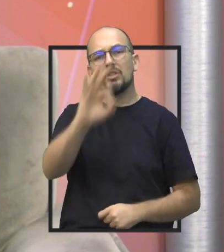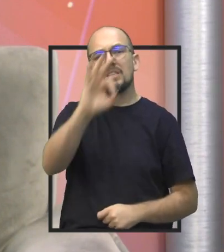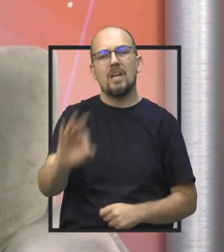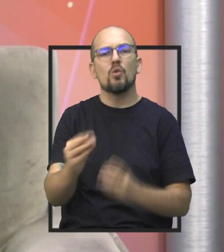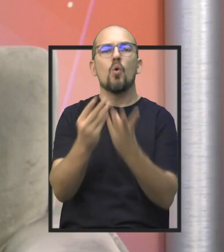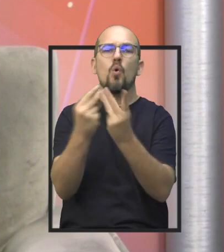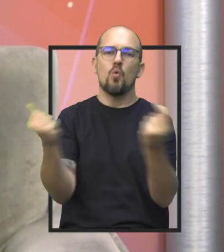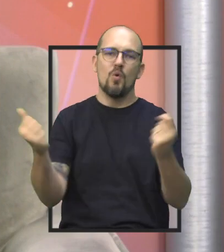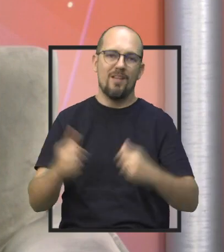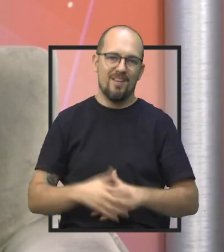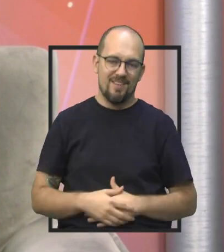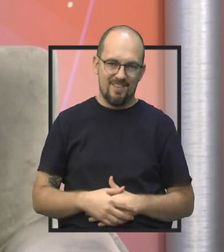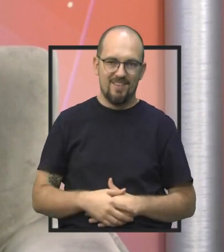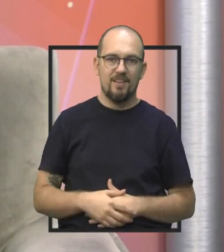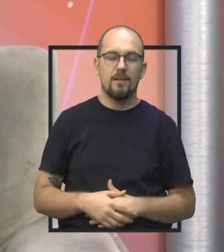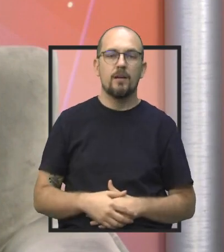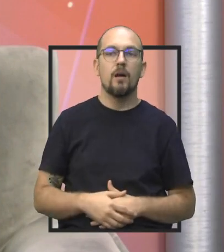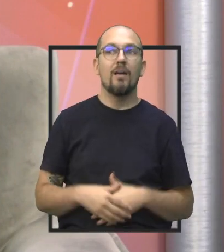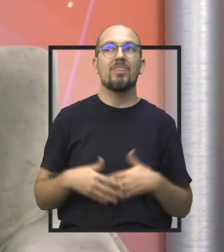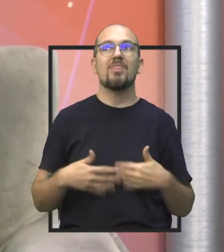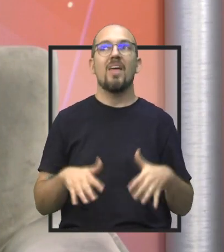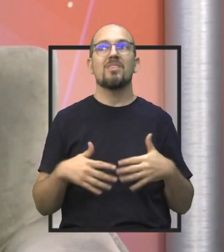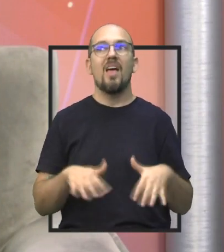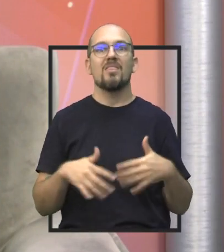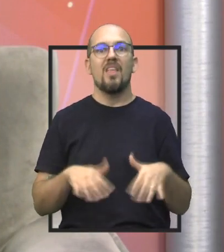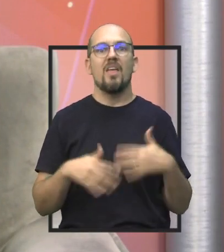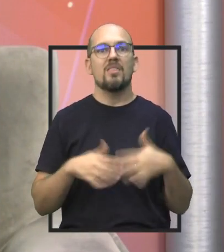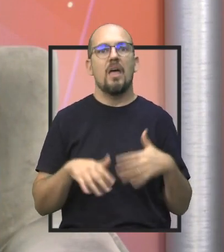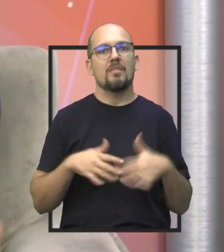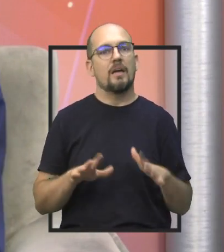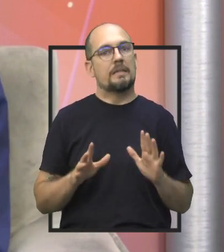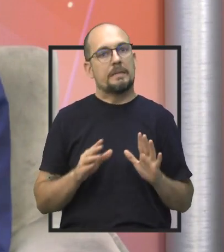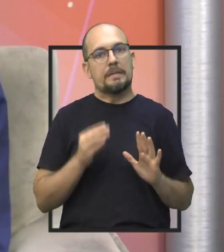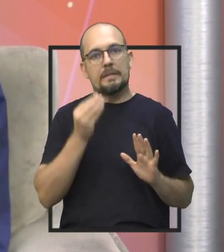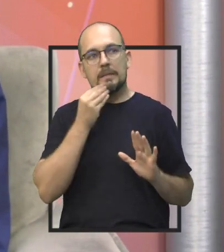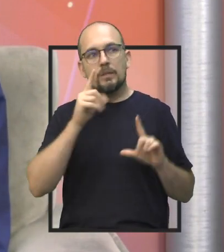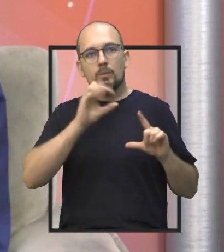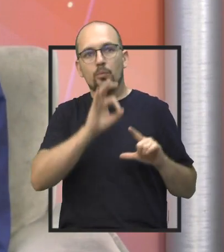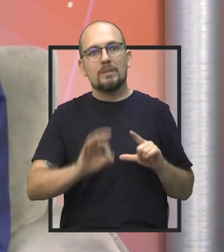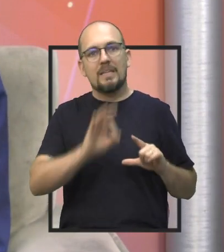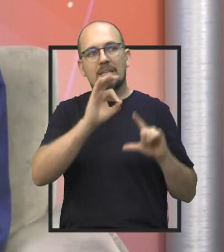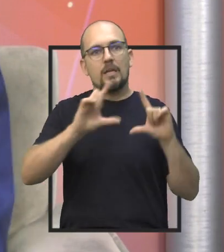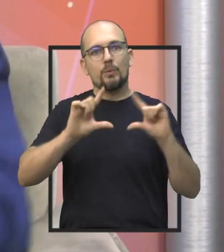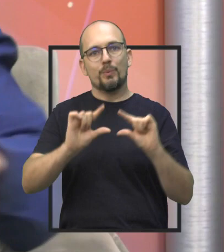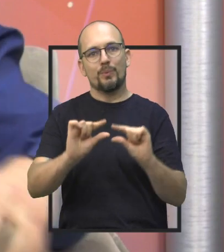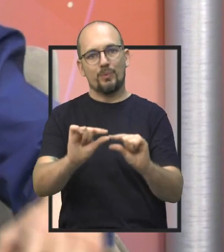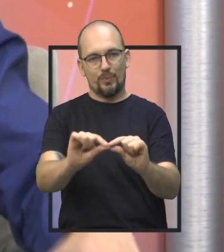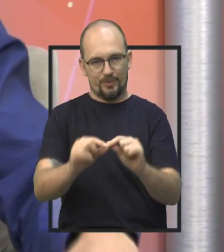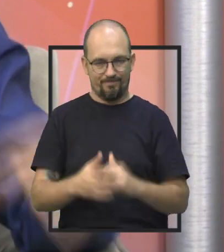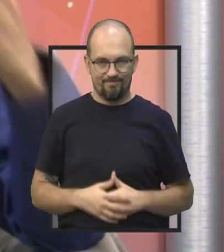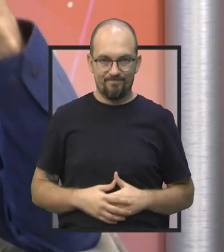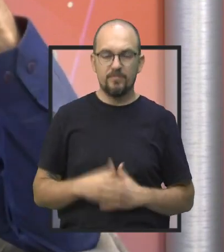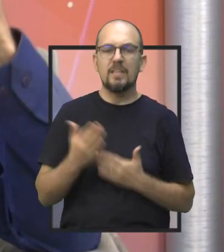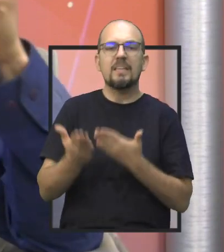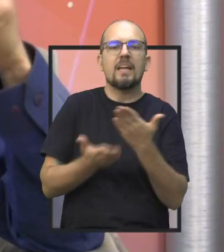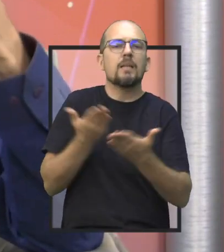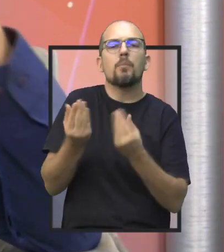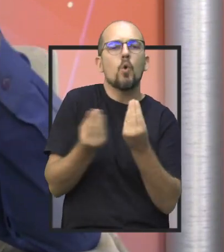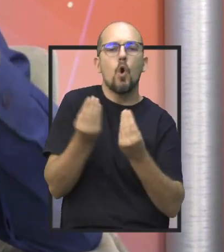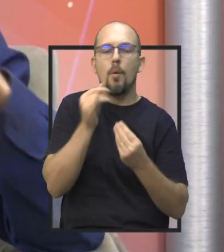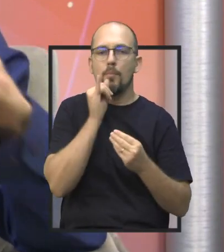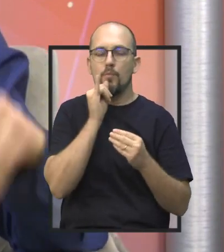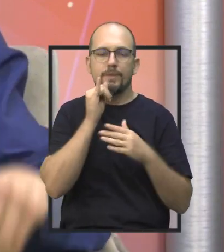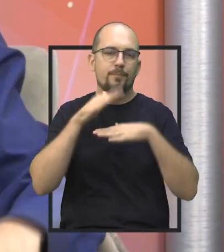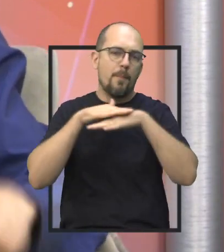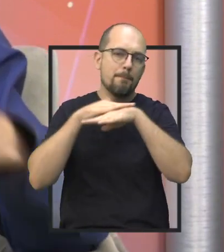seja, é bem efetivo. E quais são esses tratamentos disponíveis? Na cabeça e pescoço, seja na